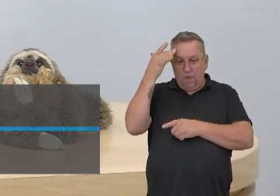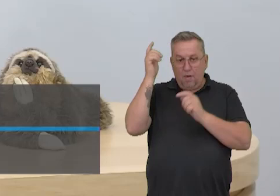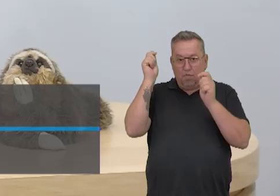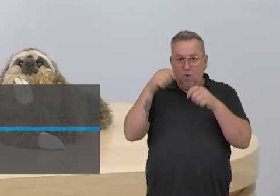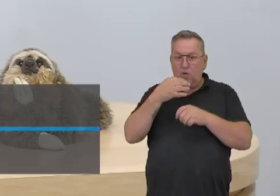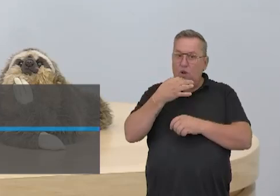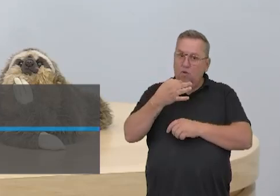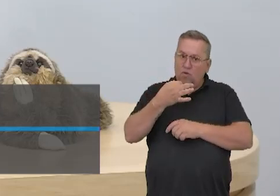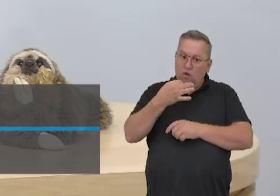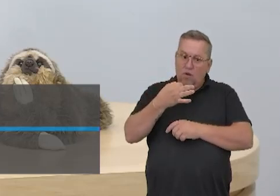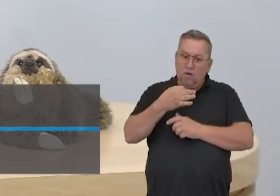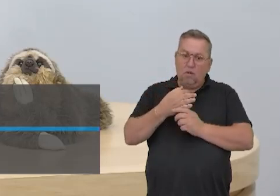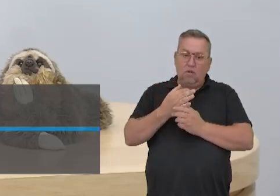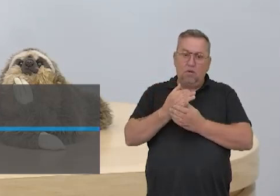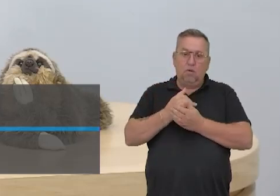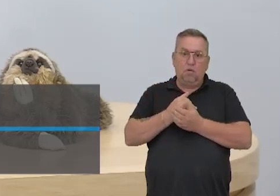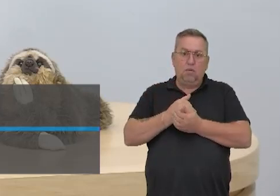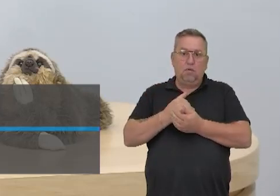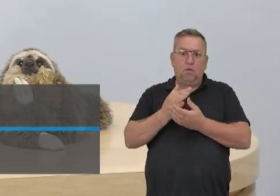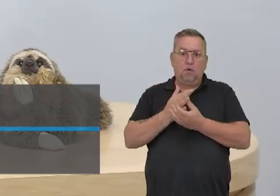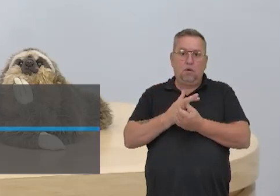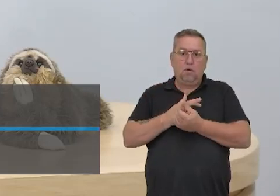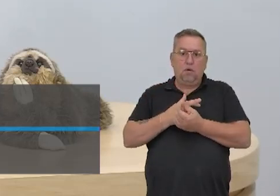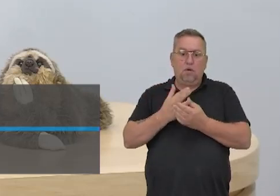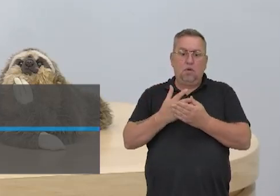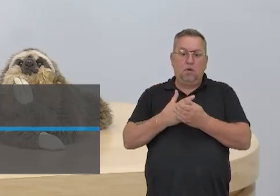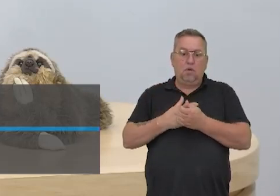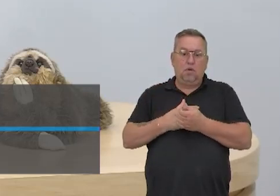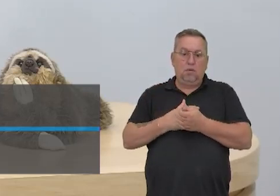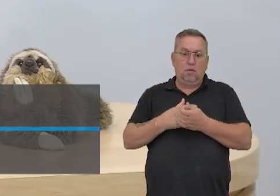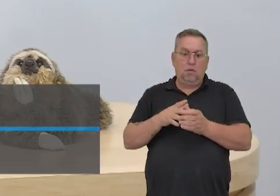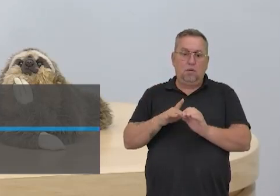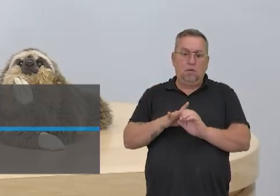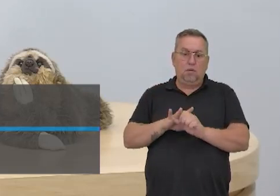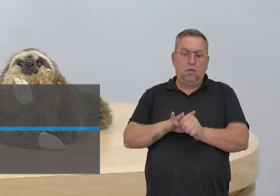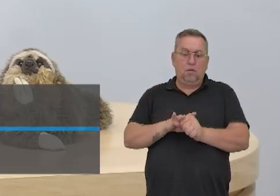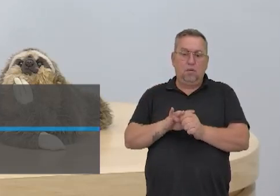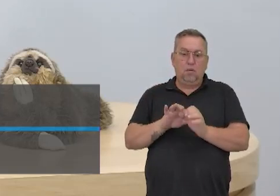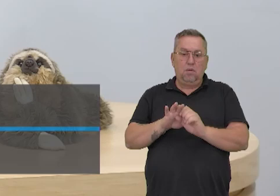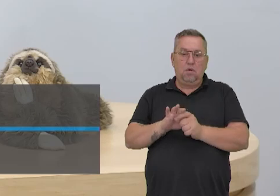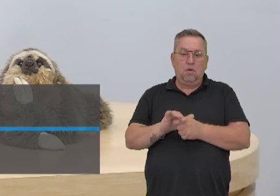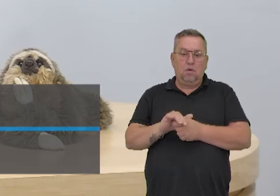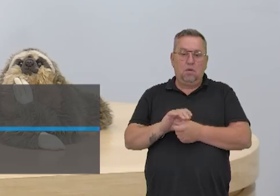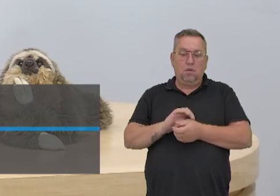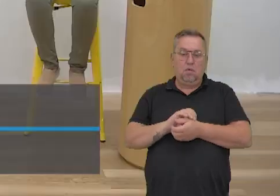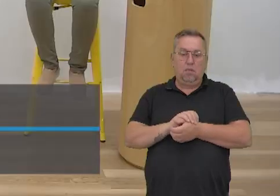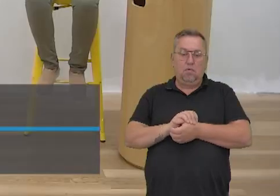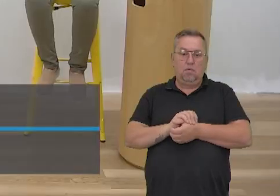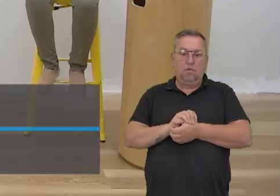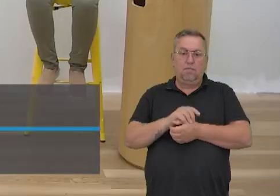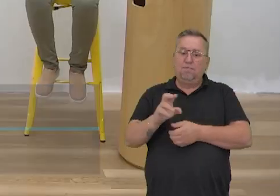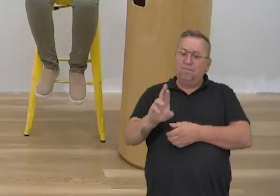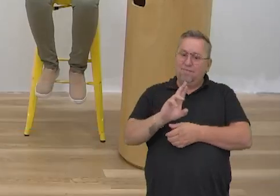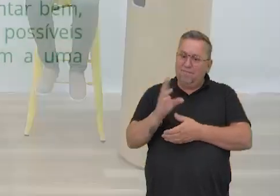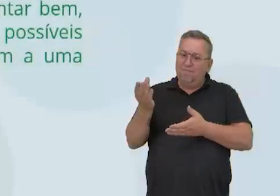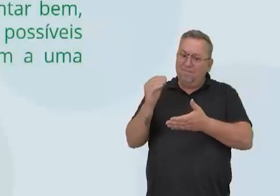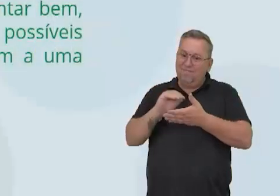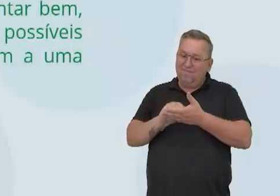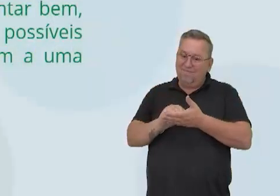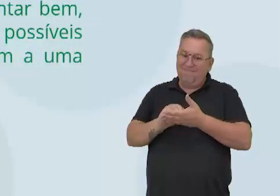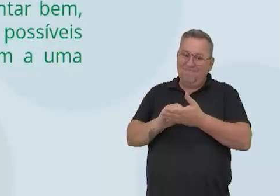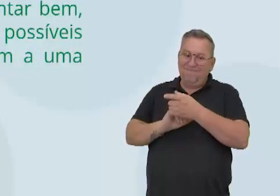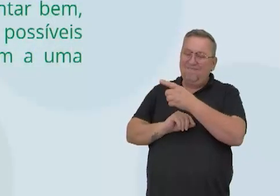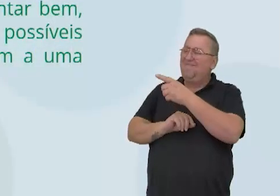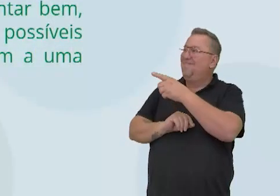pode achar, né, sobre a vida, né? Porque é o que a pessoa acha sobre a vida, nesse sentido, né? Isso. Pode pôr aí a resposta para eles, por